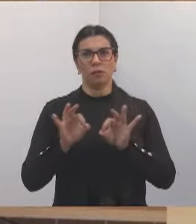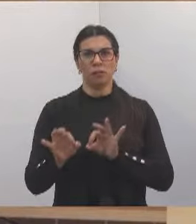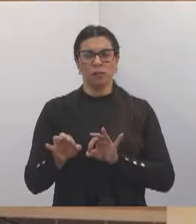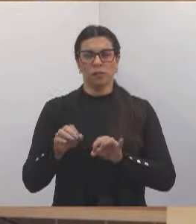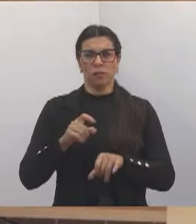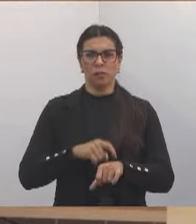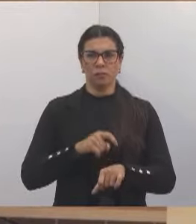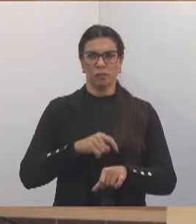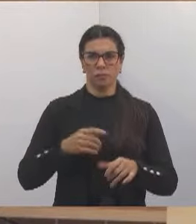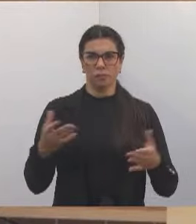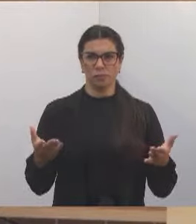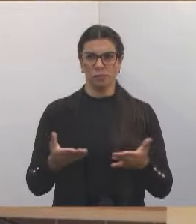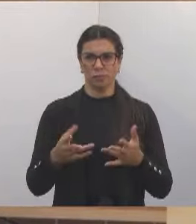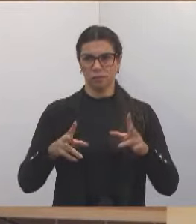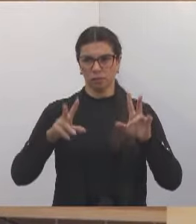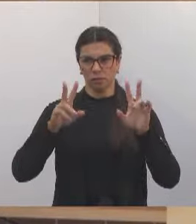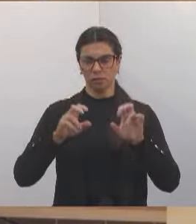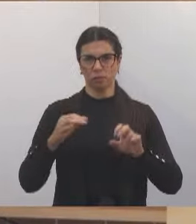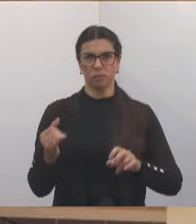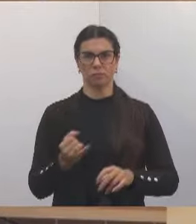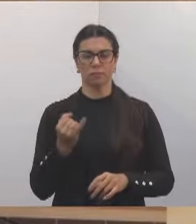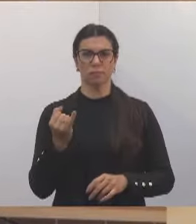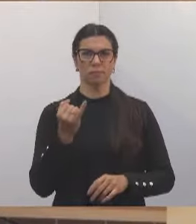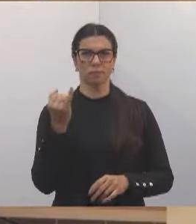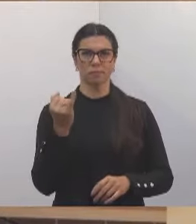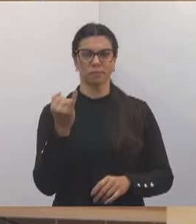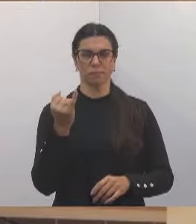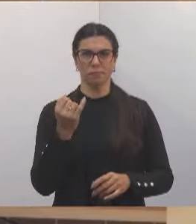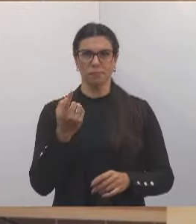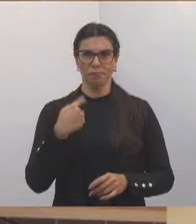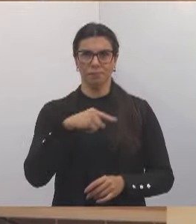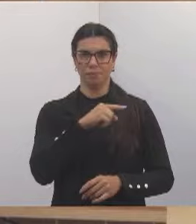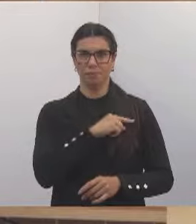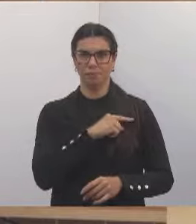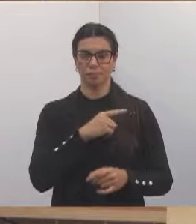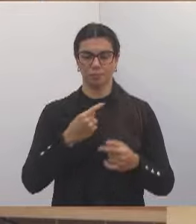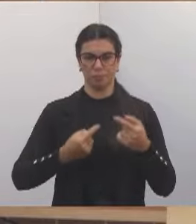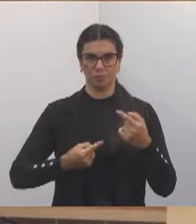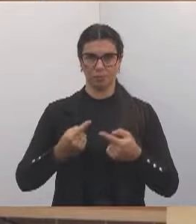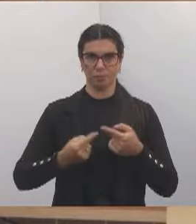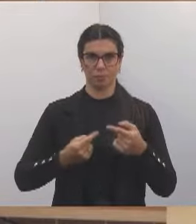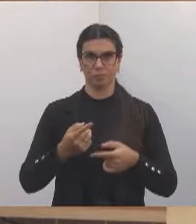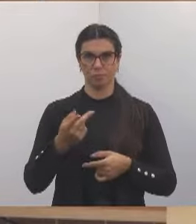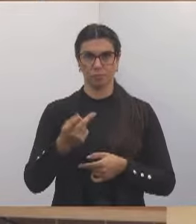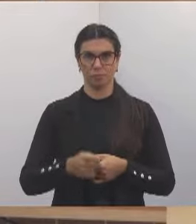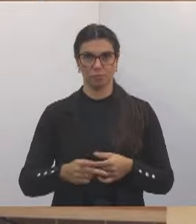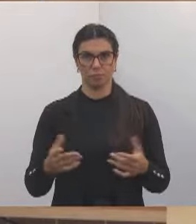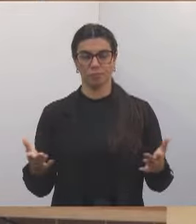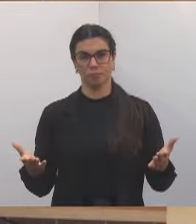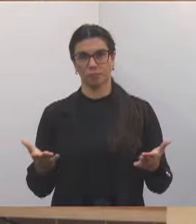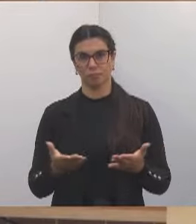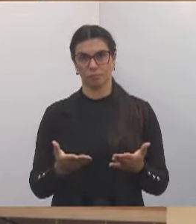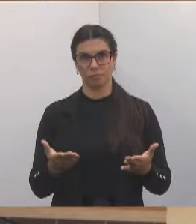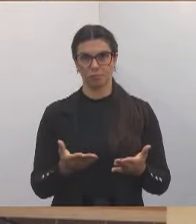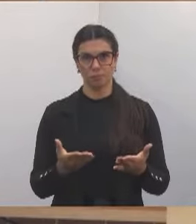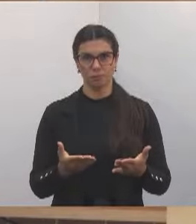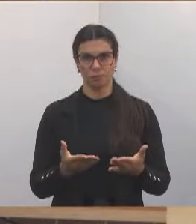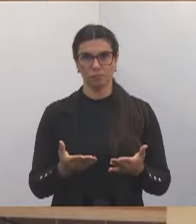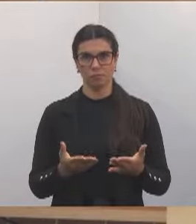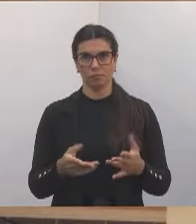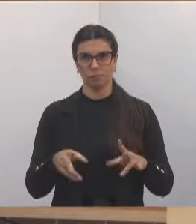exato momento, é um tema muito importante que nós estamos debatendo no dia de hoje, que